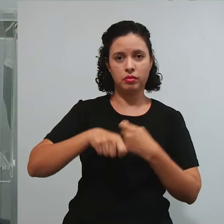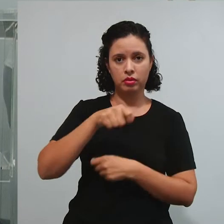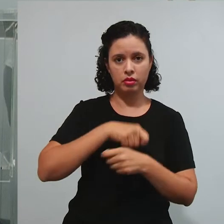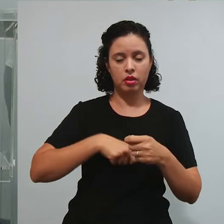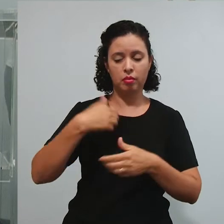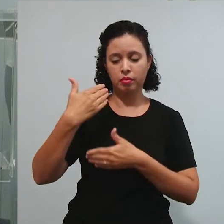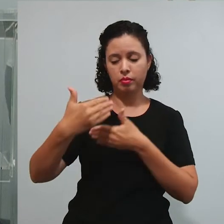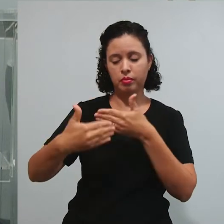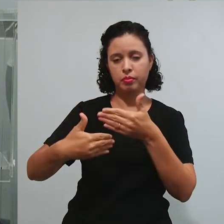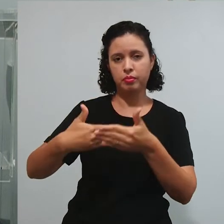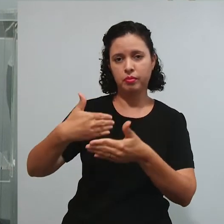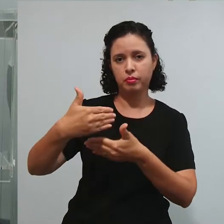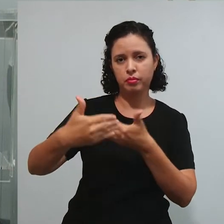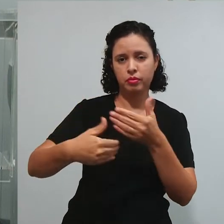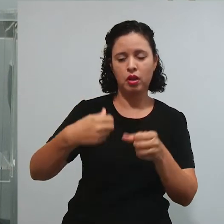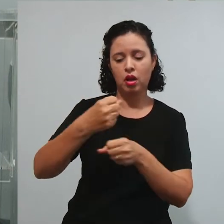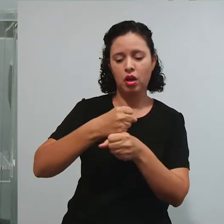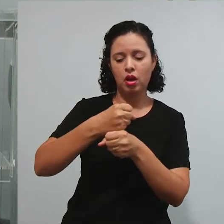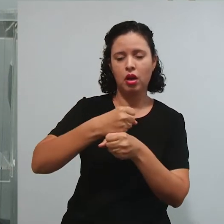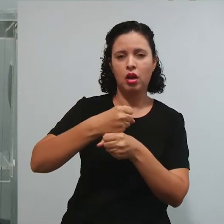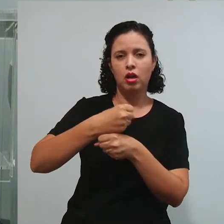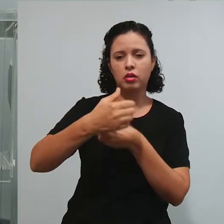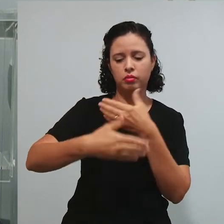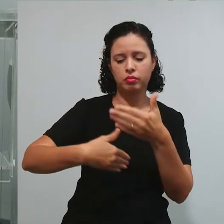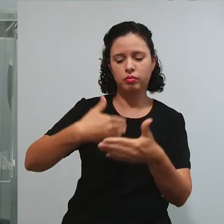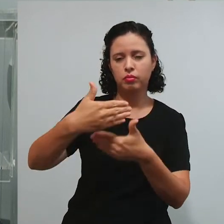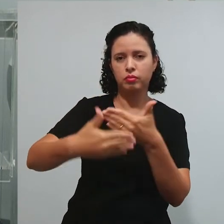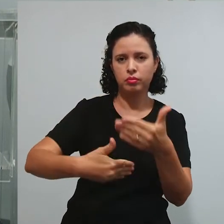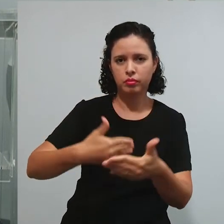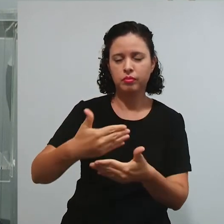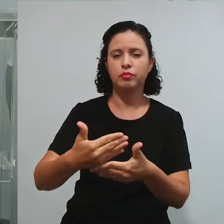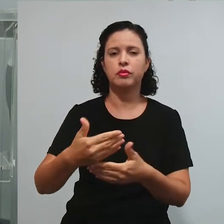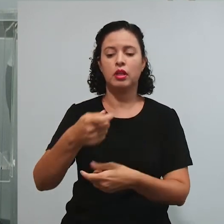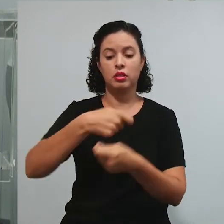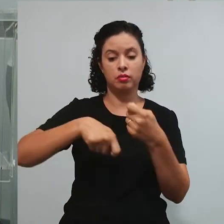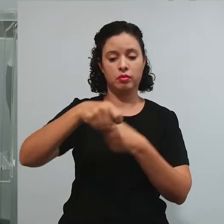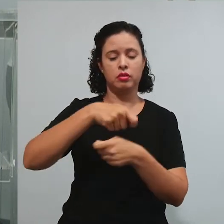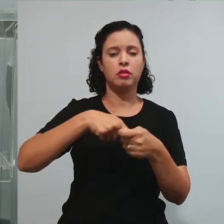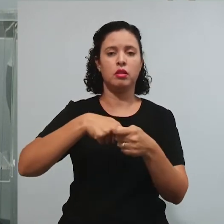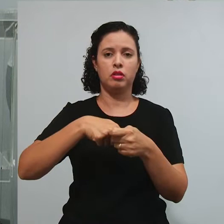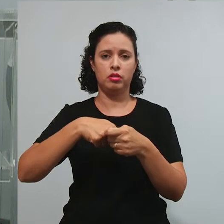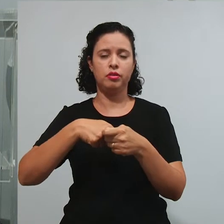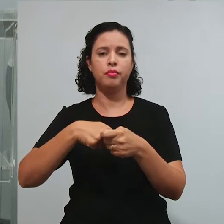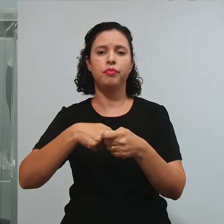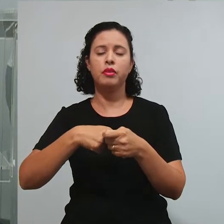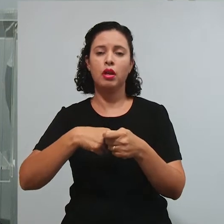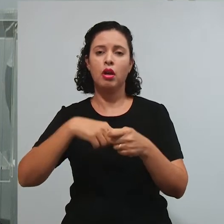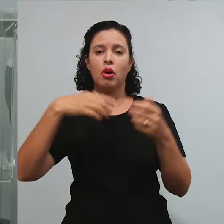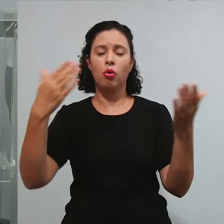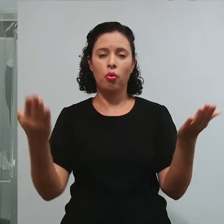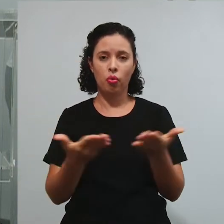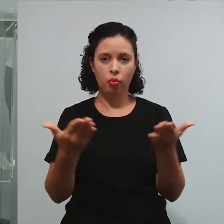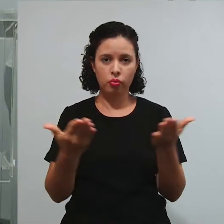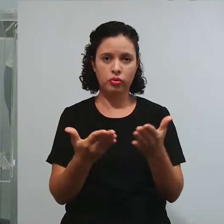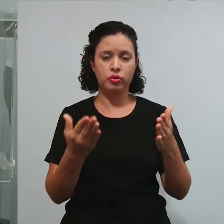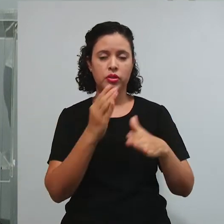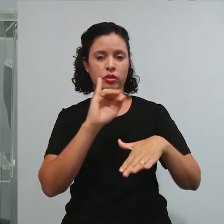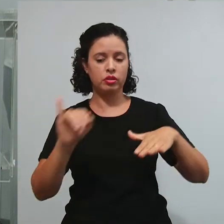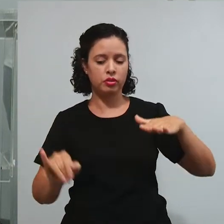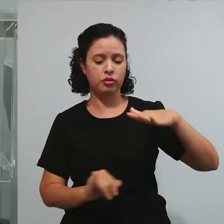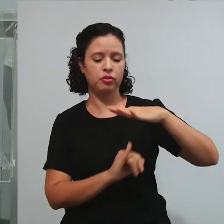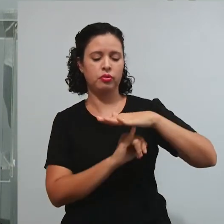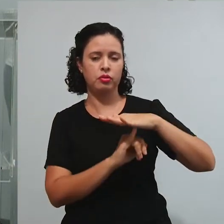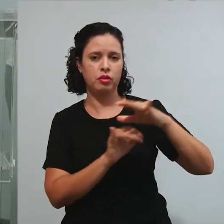administração ela foi evoluindo assim ao longo da história. E a forma com que essas organizações